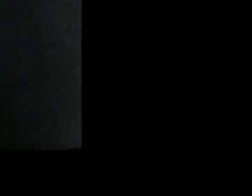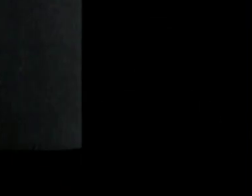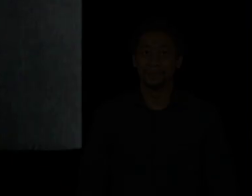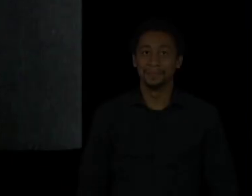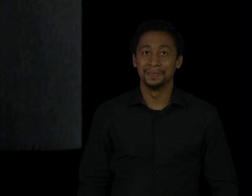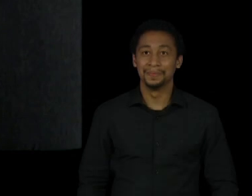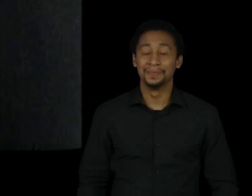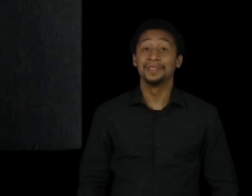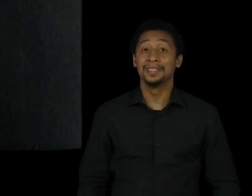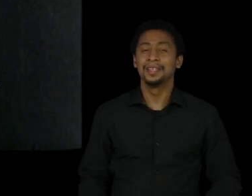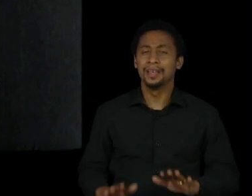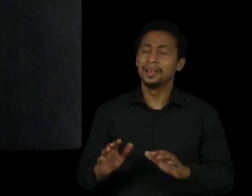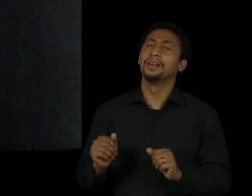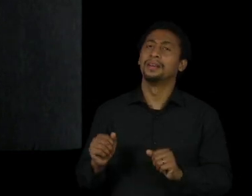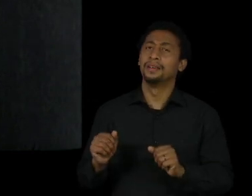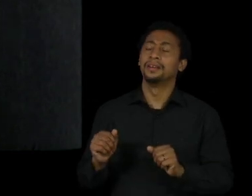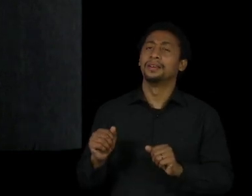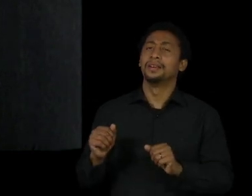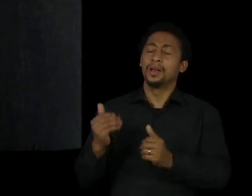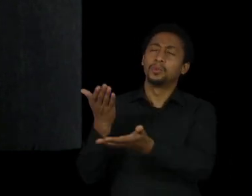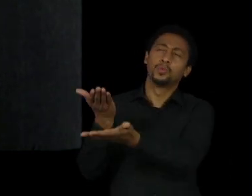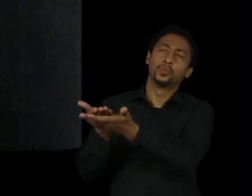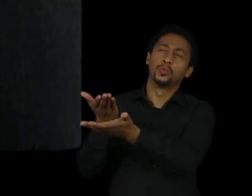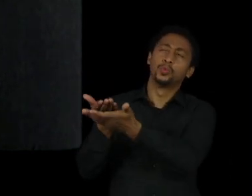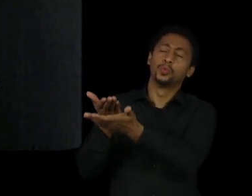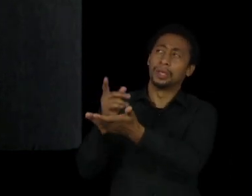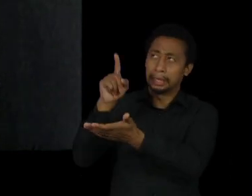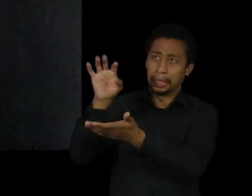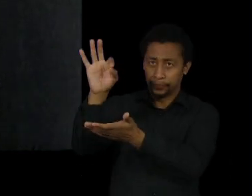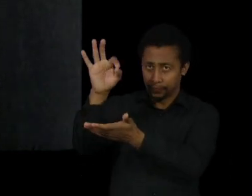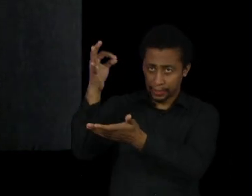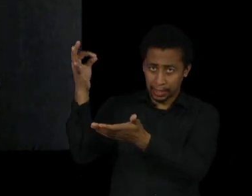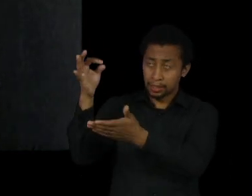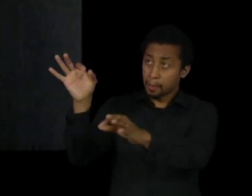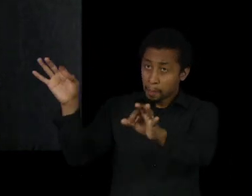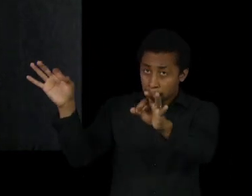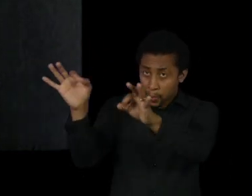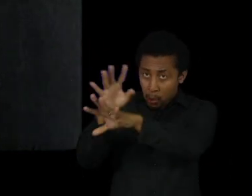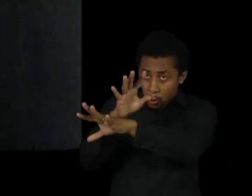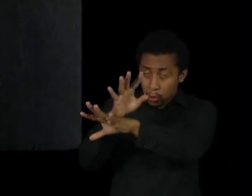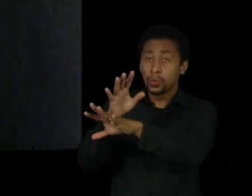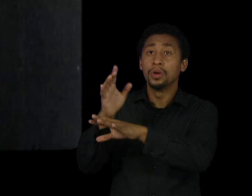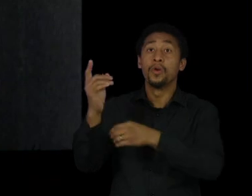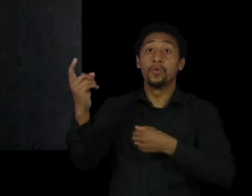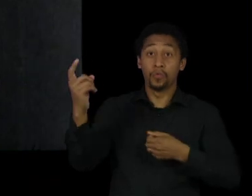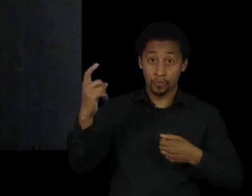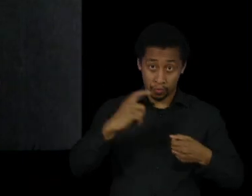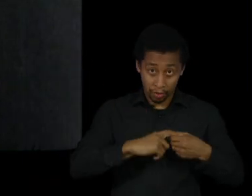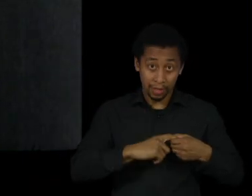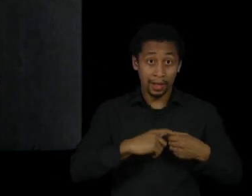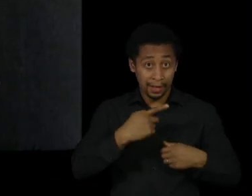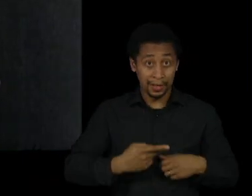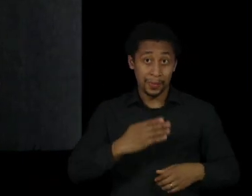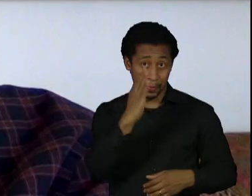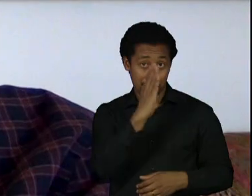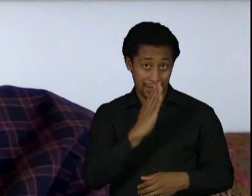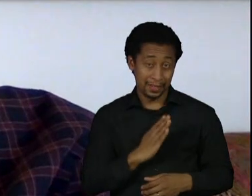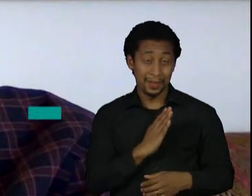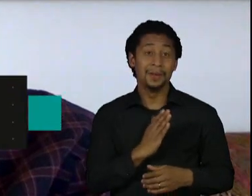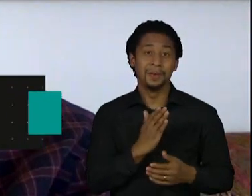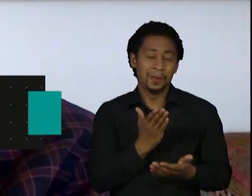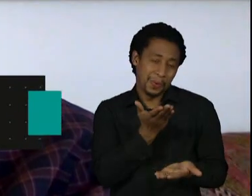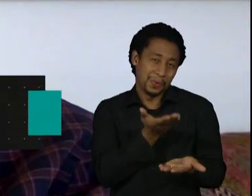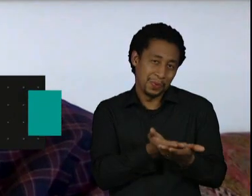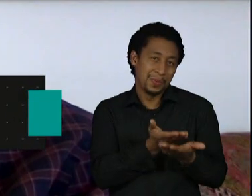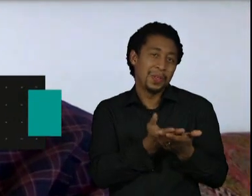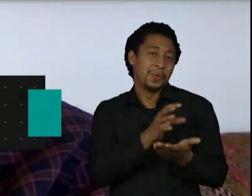Quando eu voltei, depois de eu fazer o curso de cinema no IDEC, Instituto de Altos